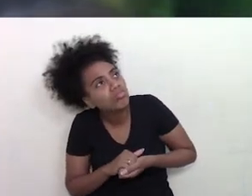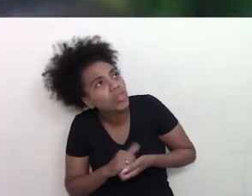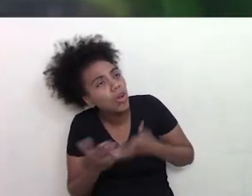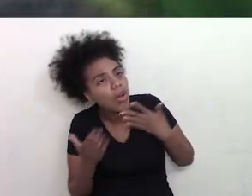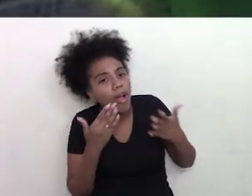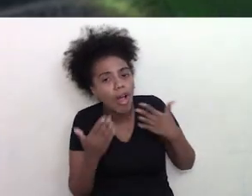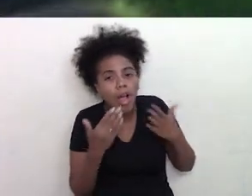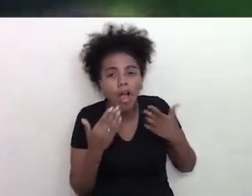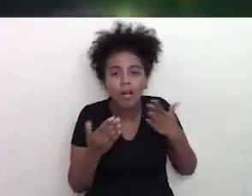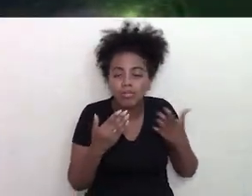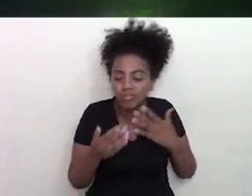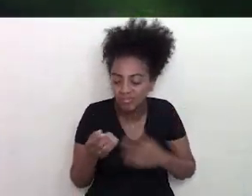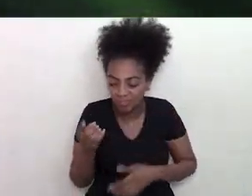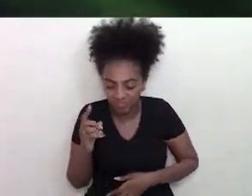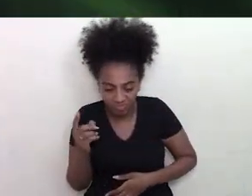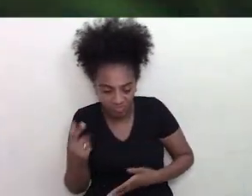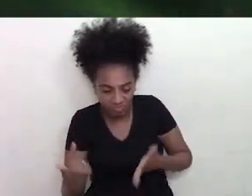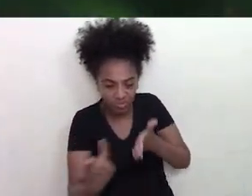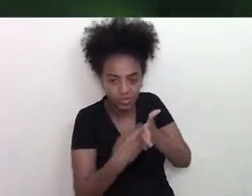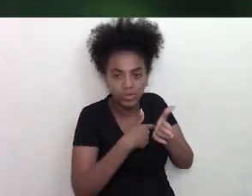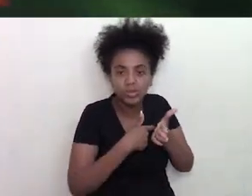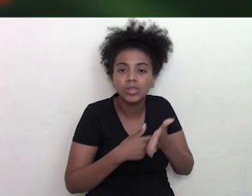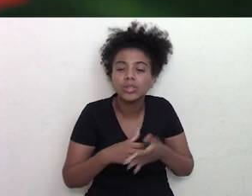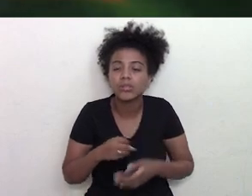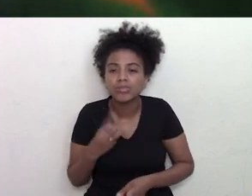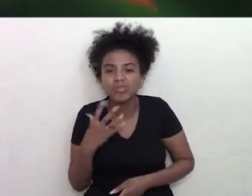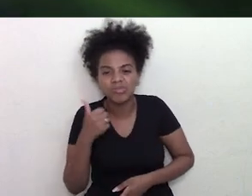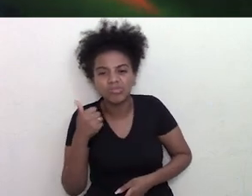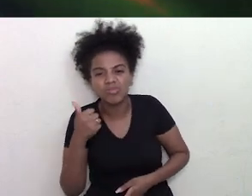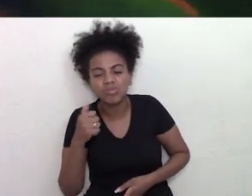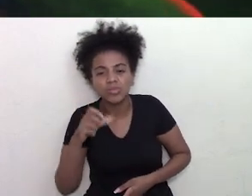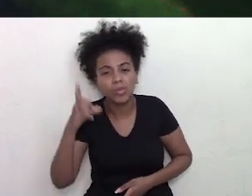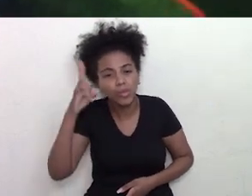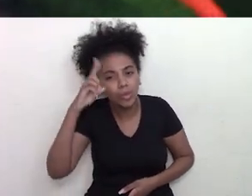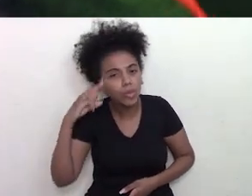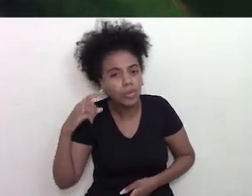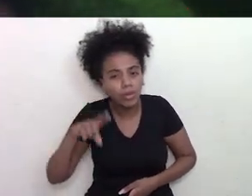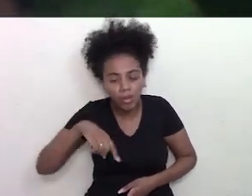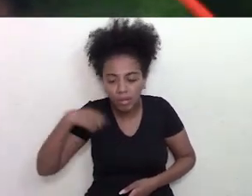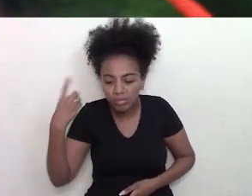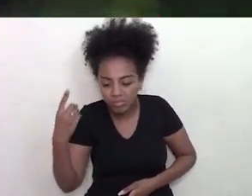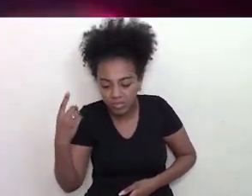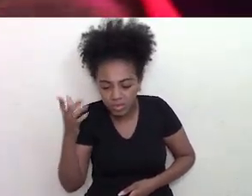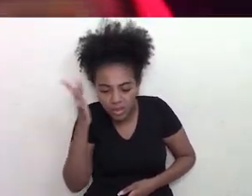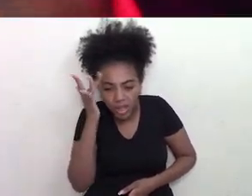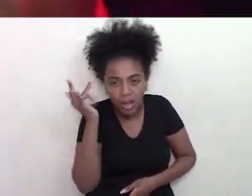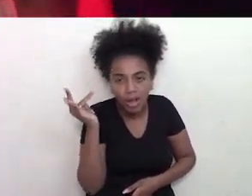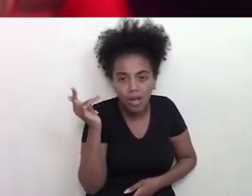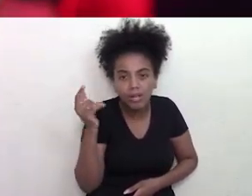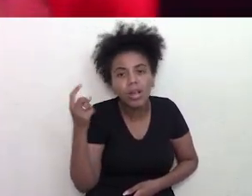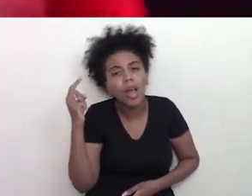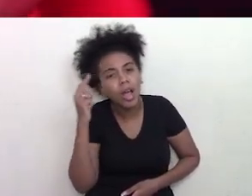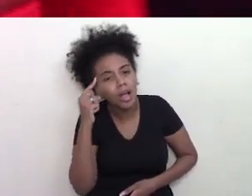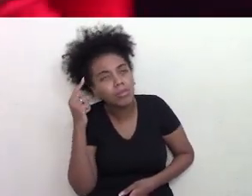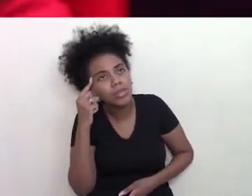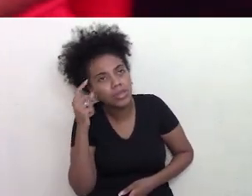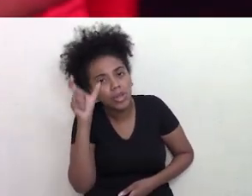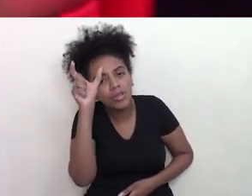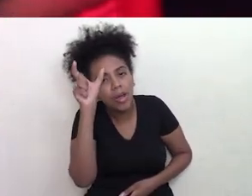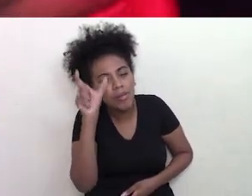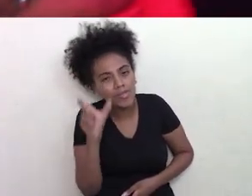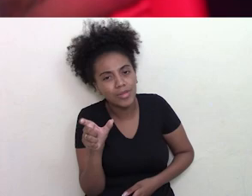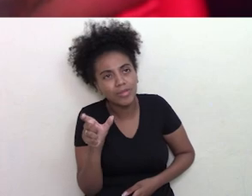papo, você me deu resposta, não. Tudo bem, um dia vai, o outro vem. Você não está pensando em outro alguém, mas se ele